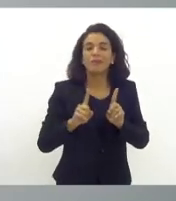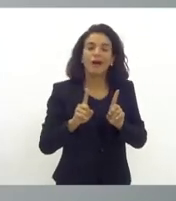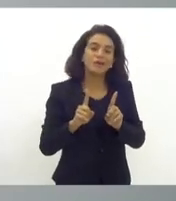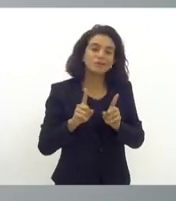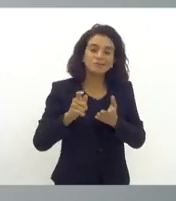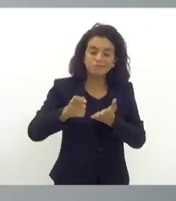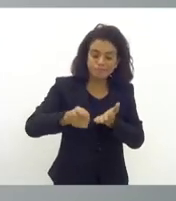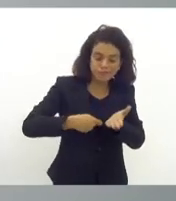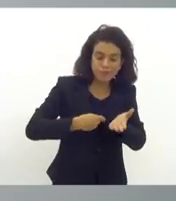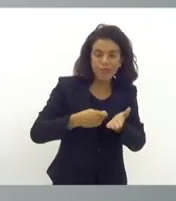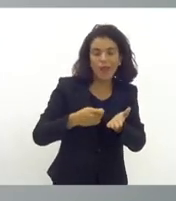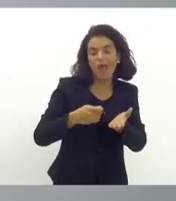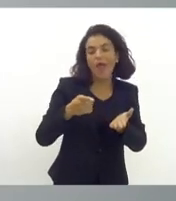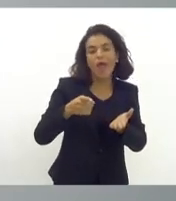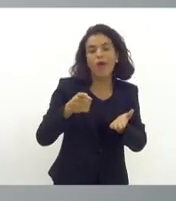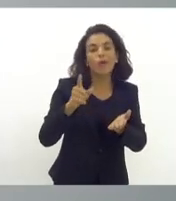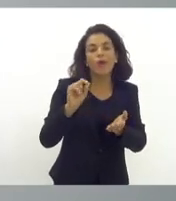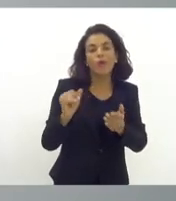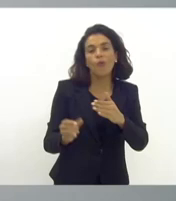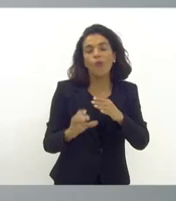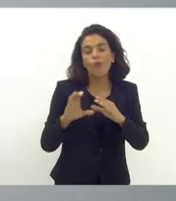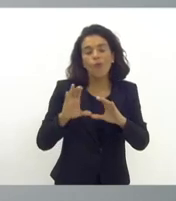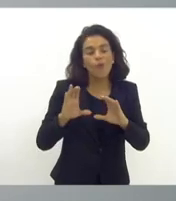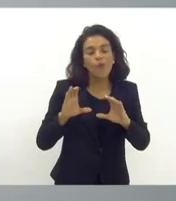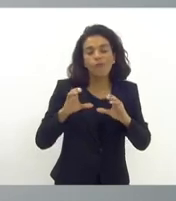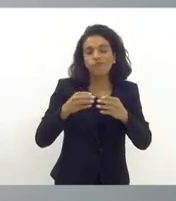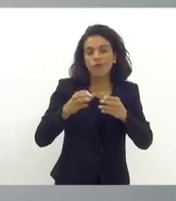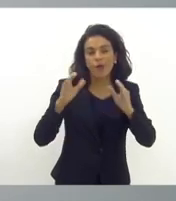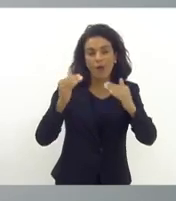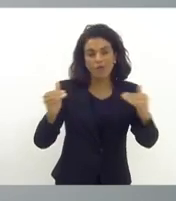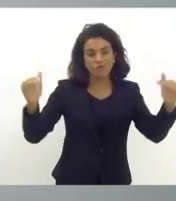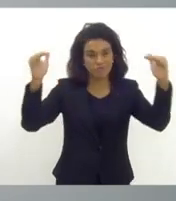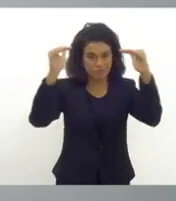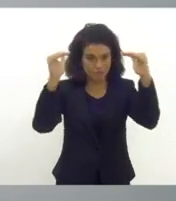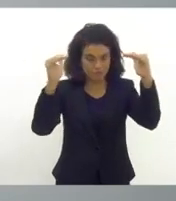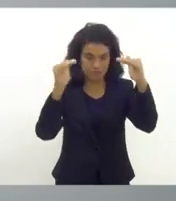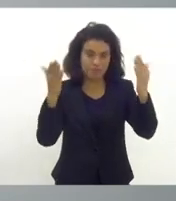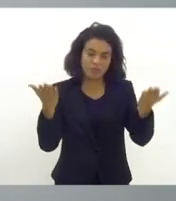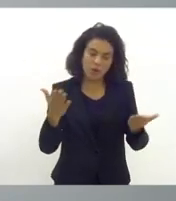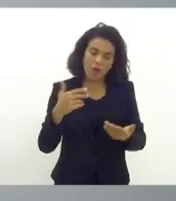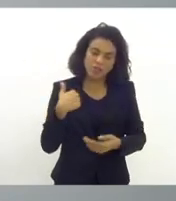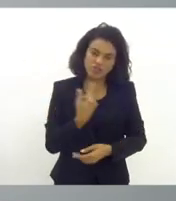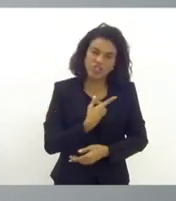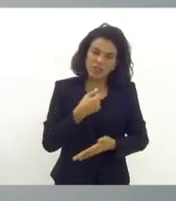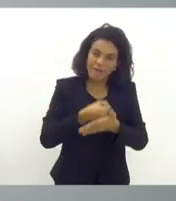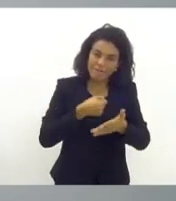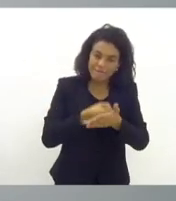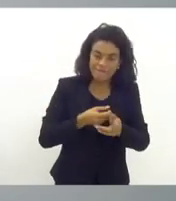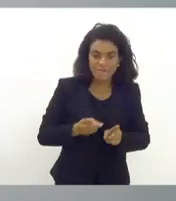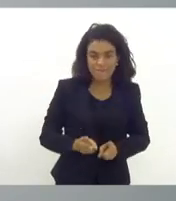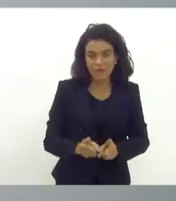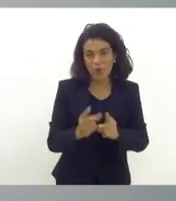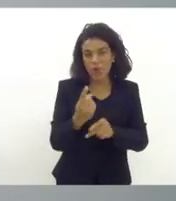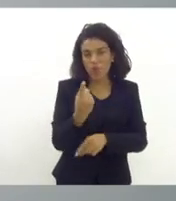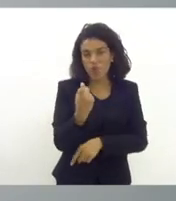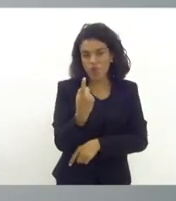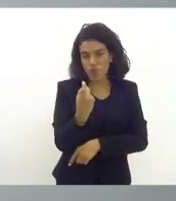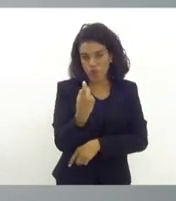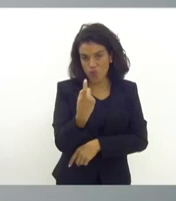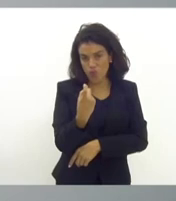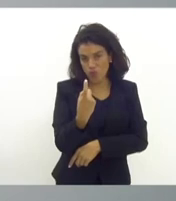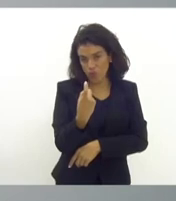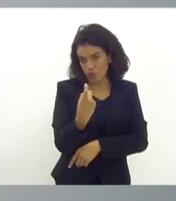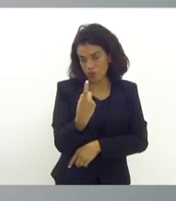por um órgão superior então onde está estudando em manter essa essa decisão num único órgão que seria o único